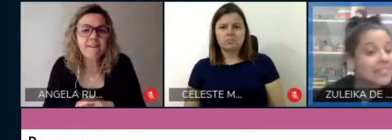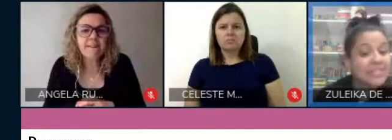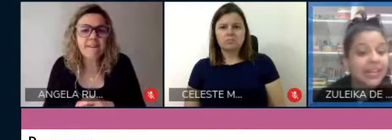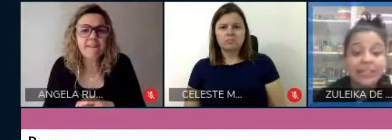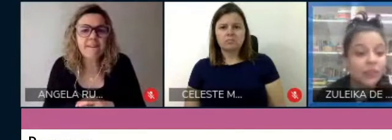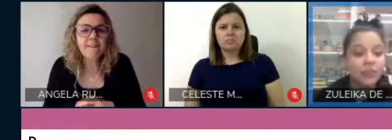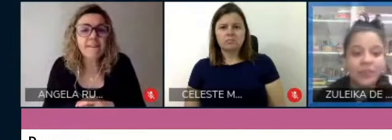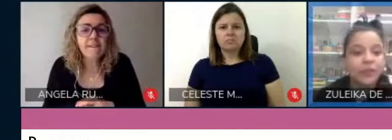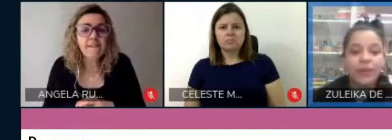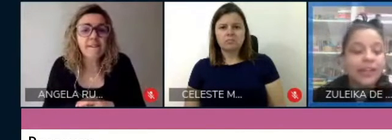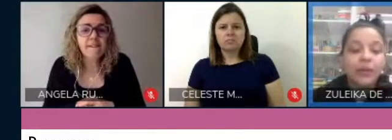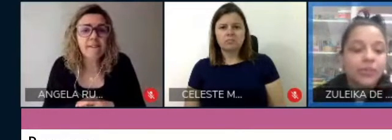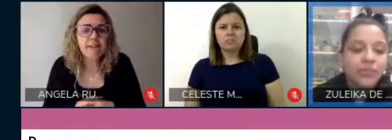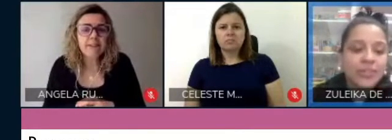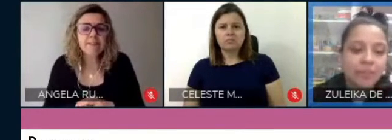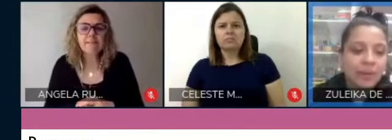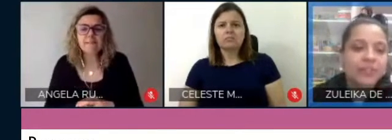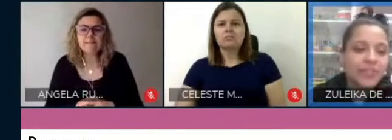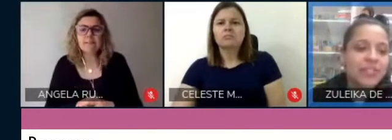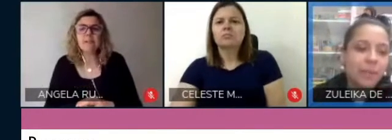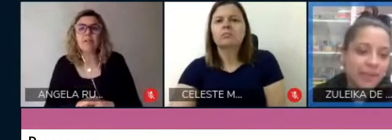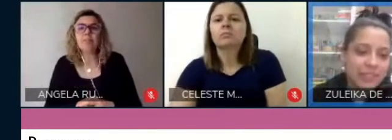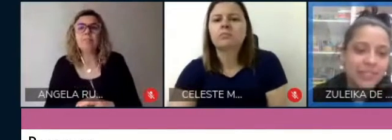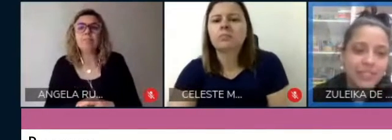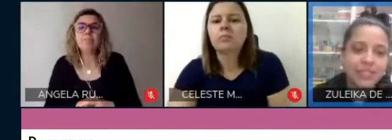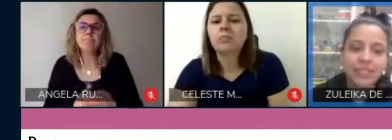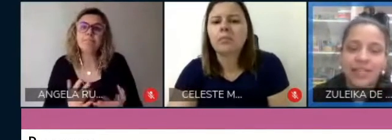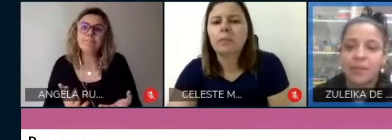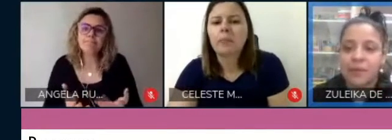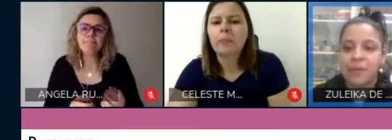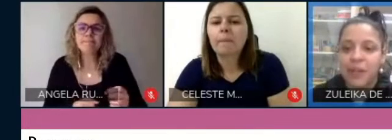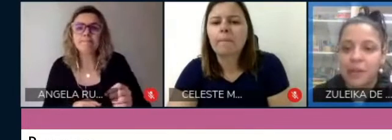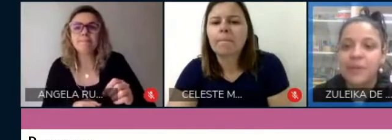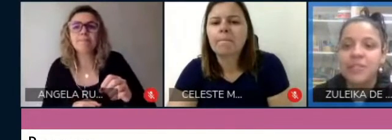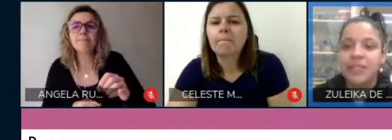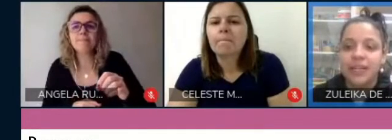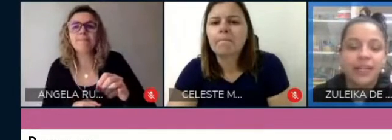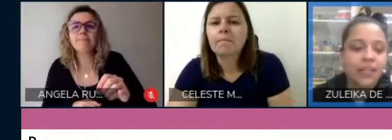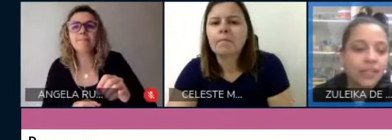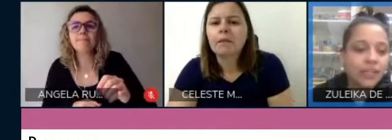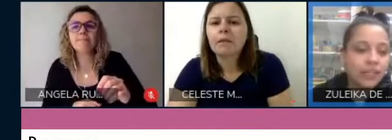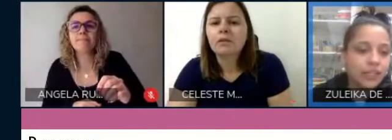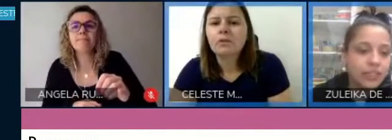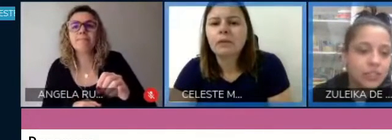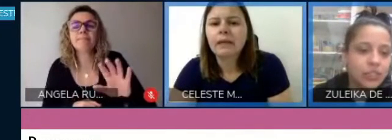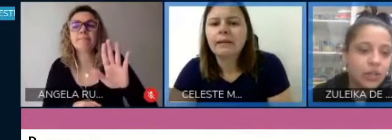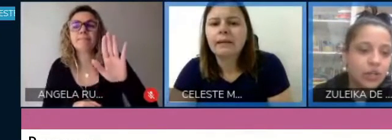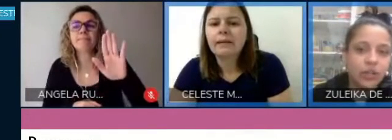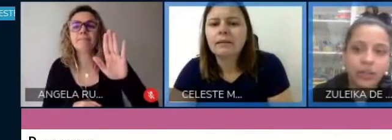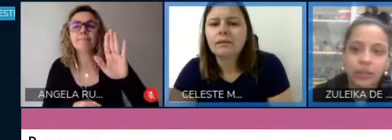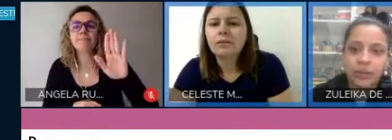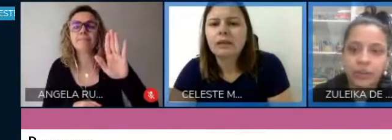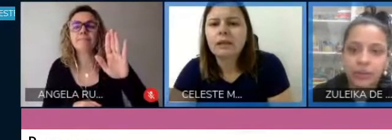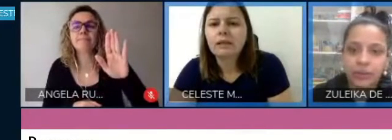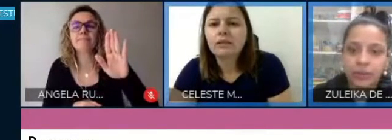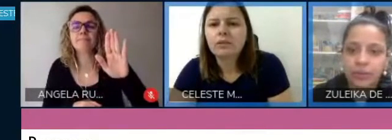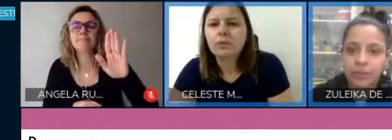Para pesquisar, não é não. Você pode fazer a pesquisa sem problemas, né?